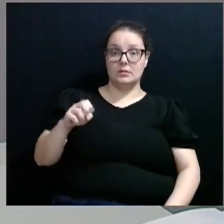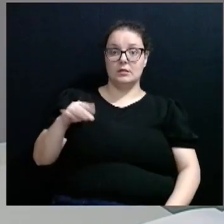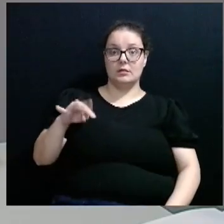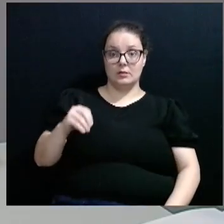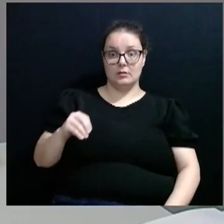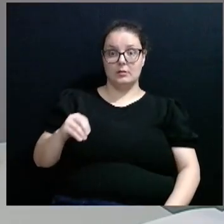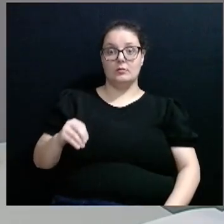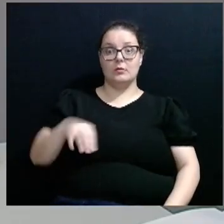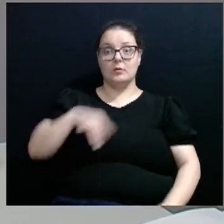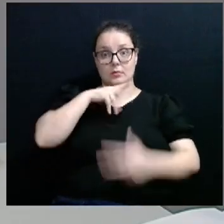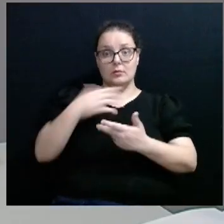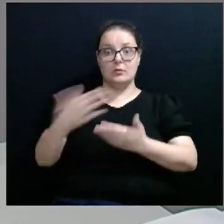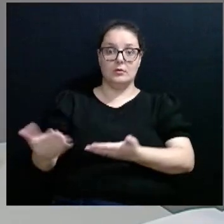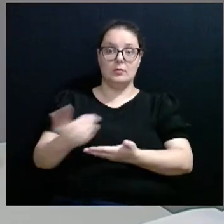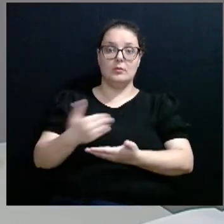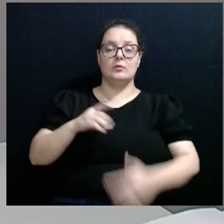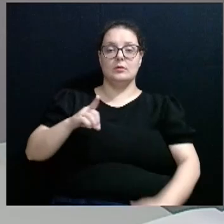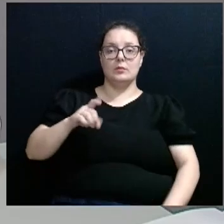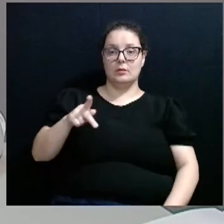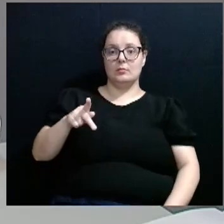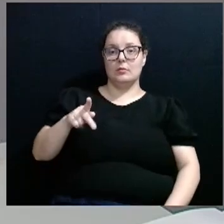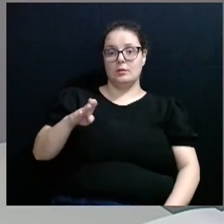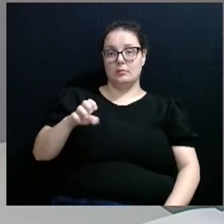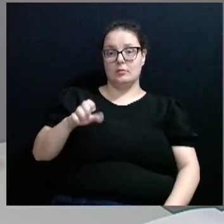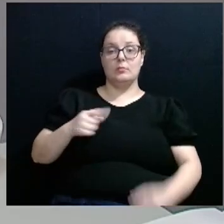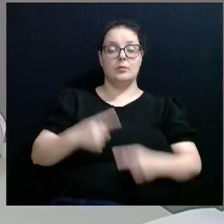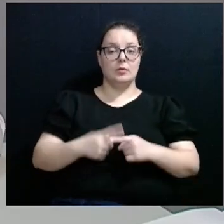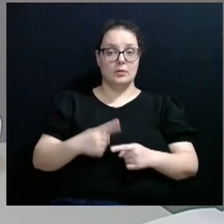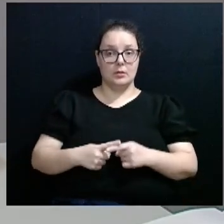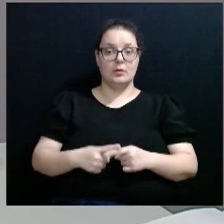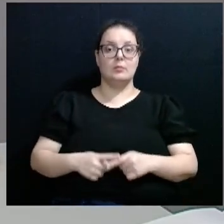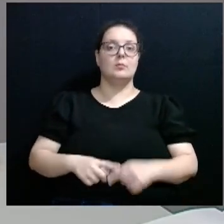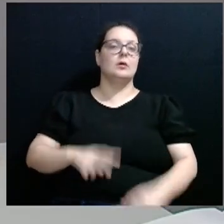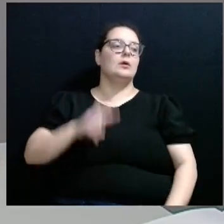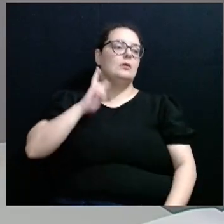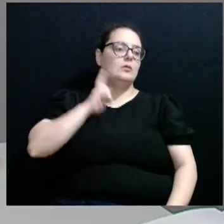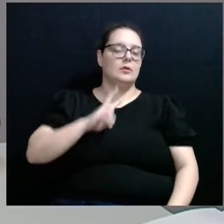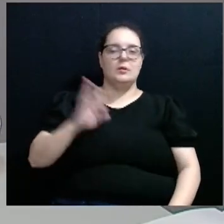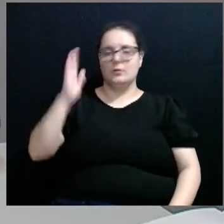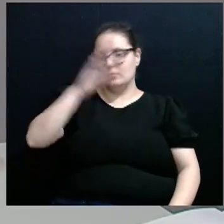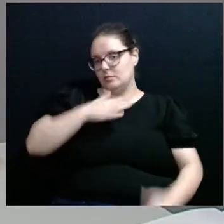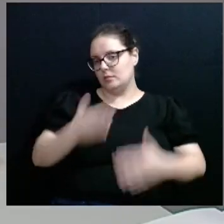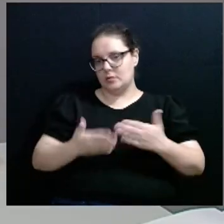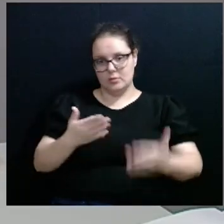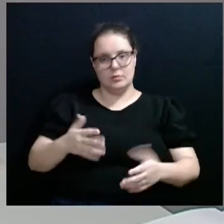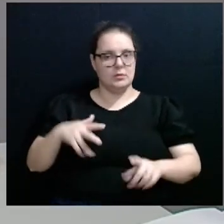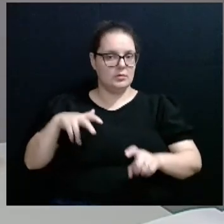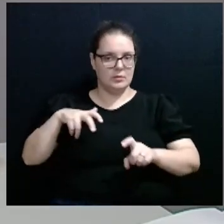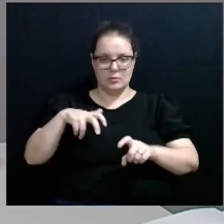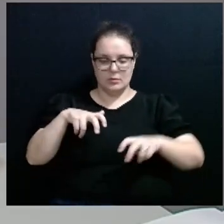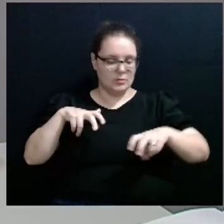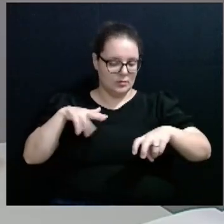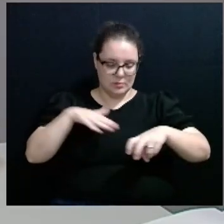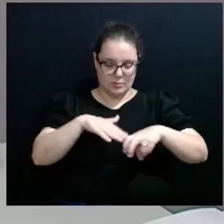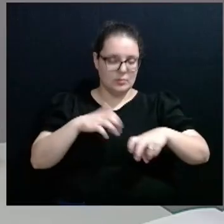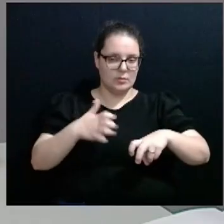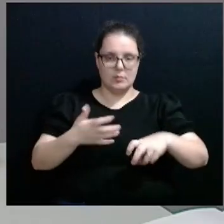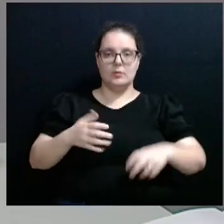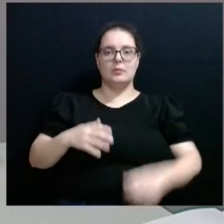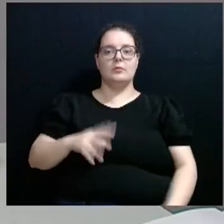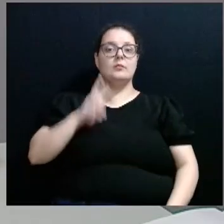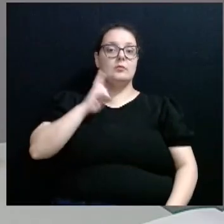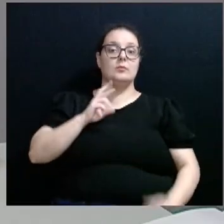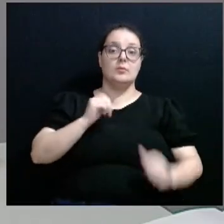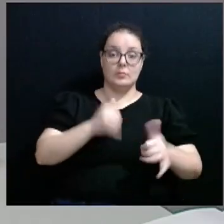DPBEA. Por quê? Muitos animais são acolhidos vítimas de maus trato, acidente, enfim, vítimas do abandono. Os animais, quando eles